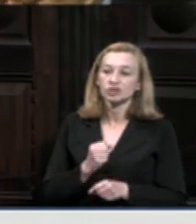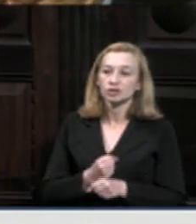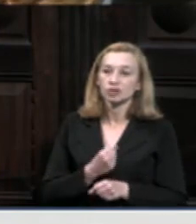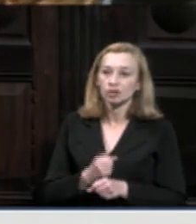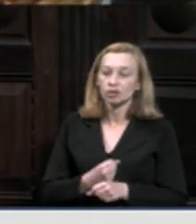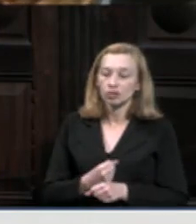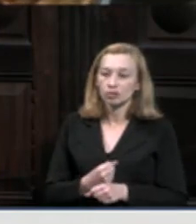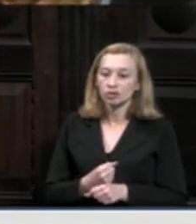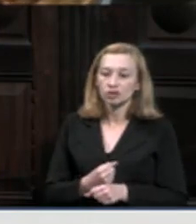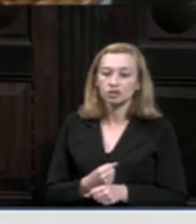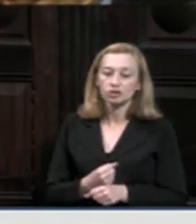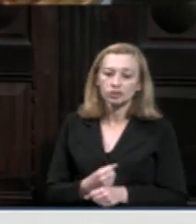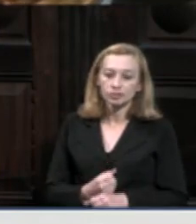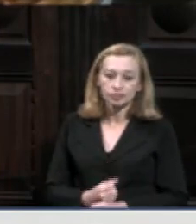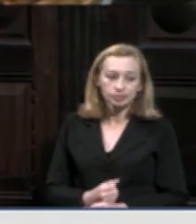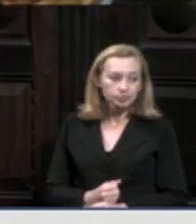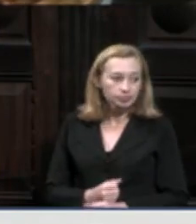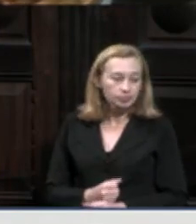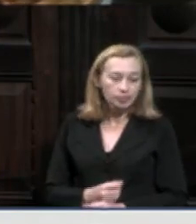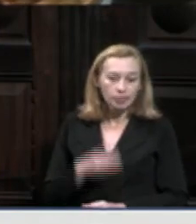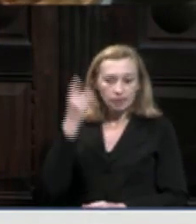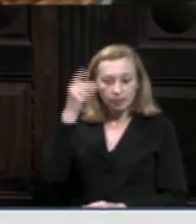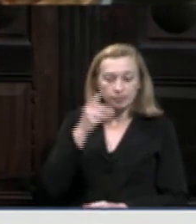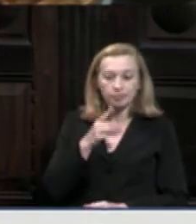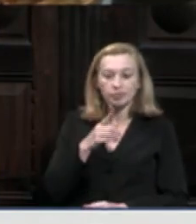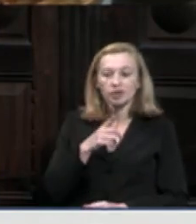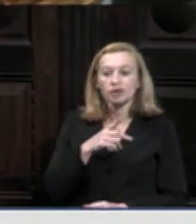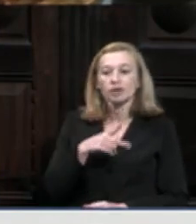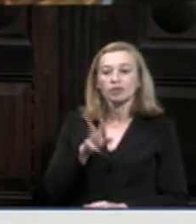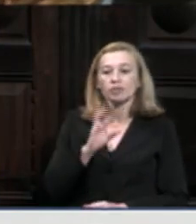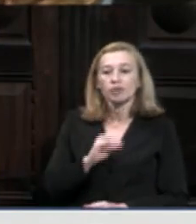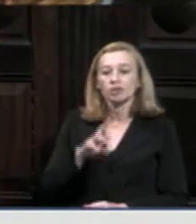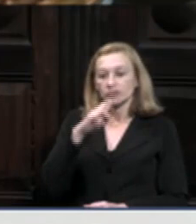designo o relator, deputado Paulo Ramos.